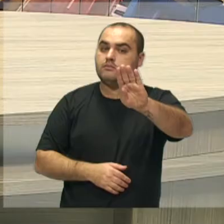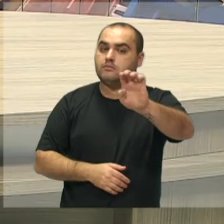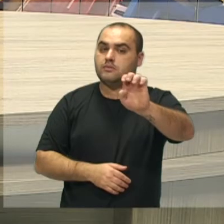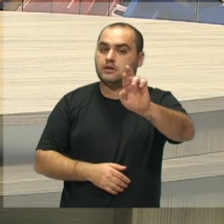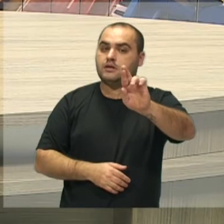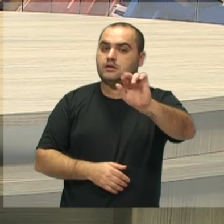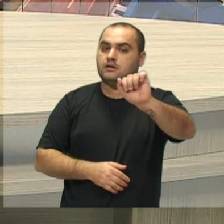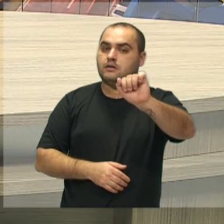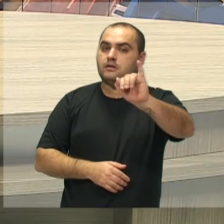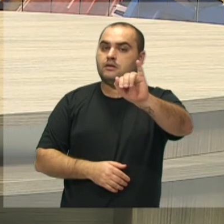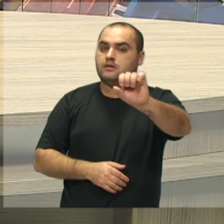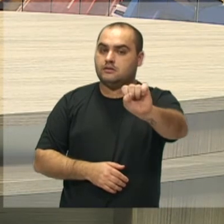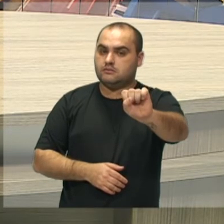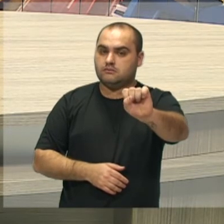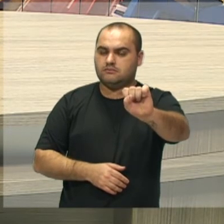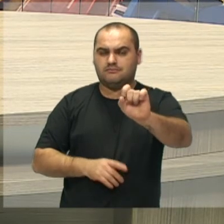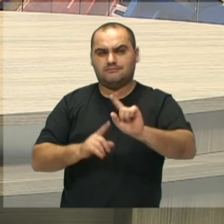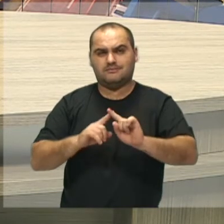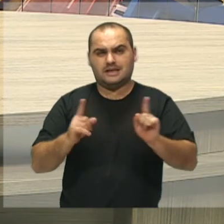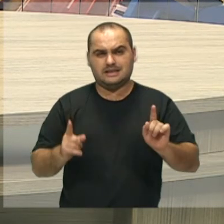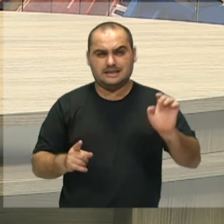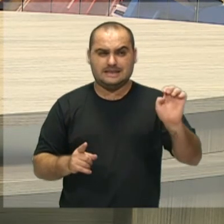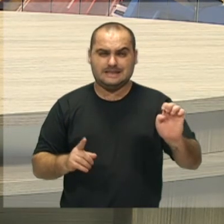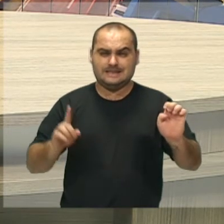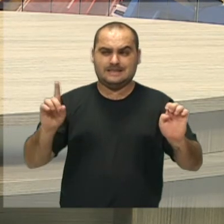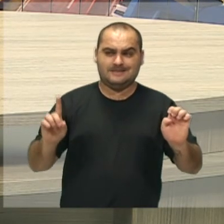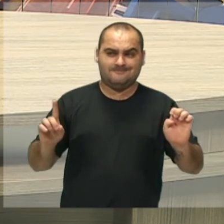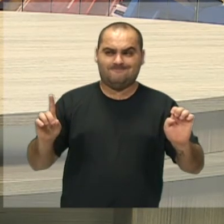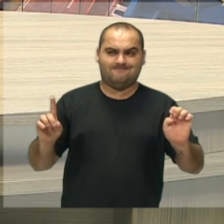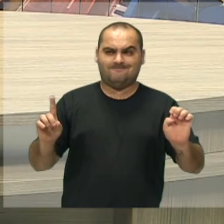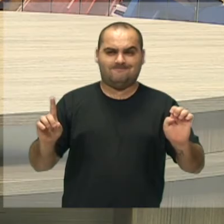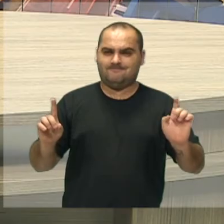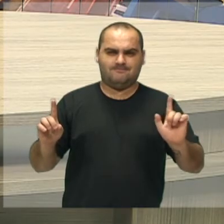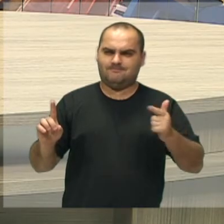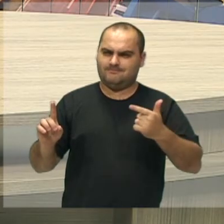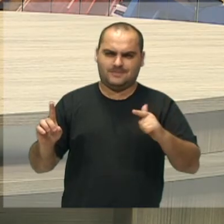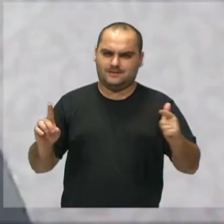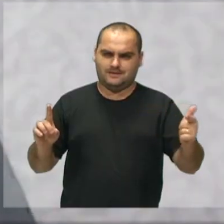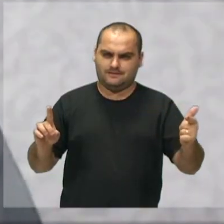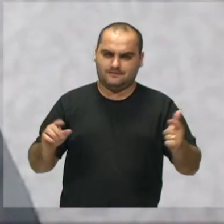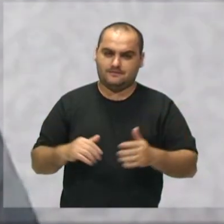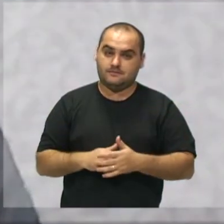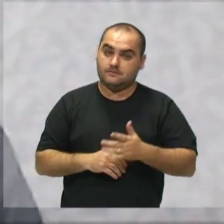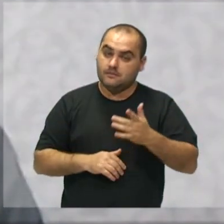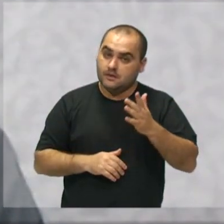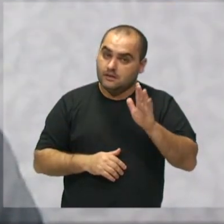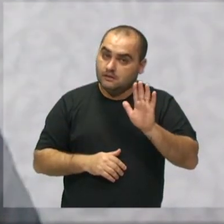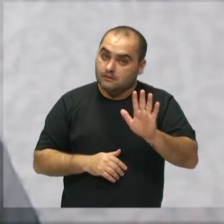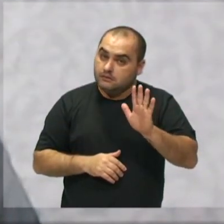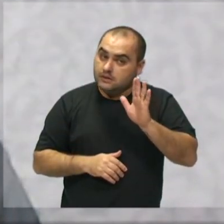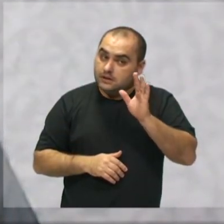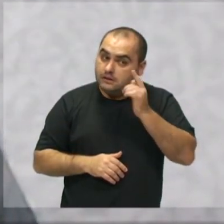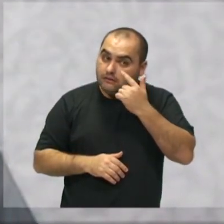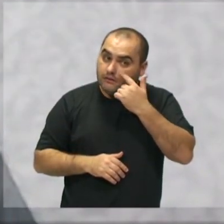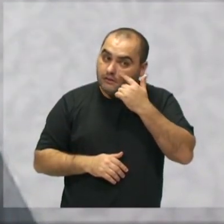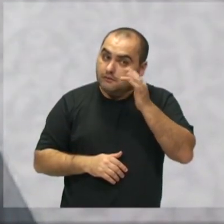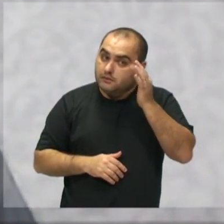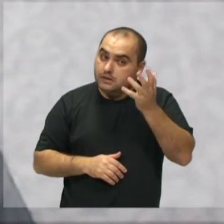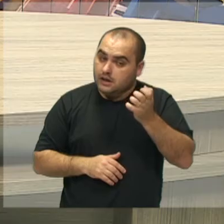liberais. Agora, esquerda e direita nós não somos. Nós talvez queiramos ser, mas não somos.